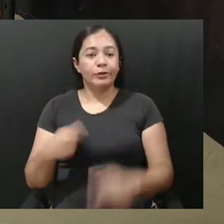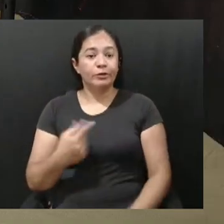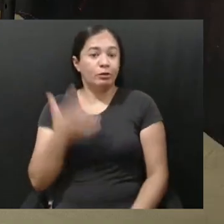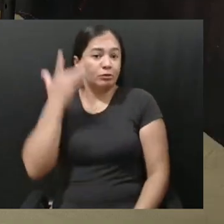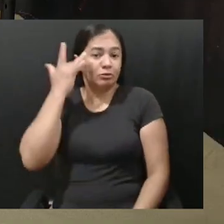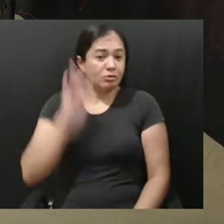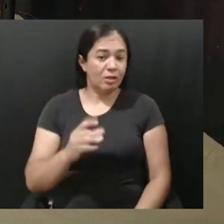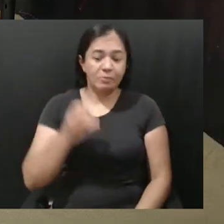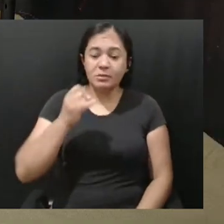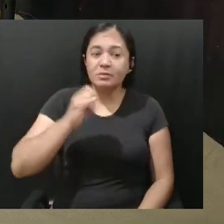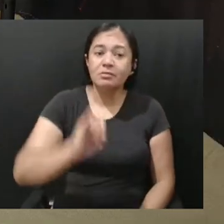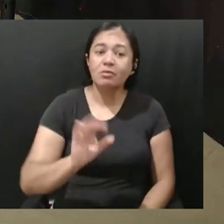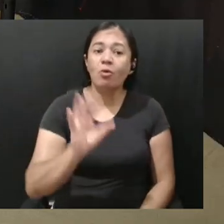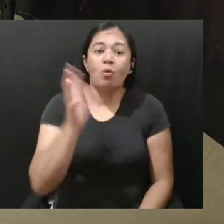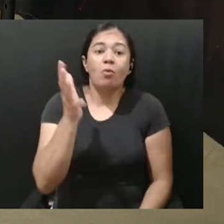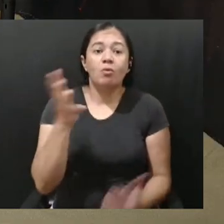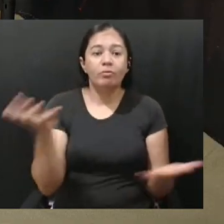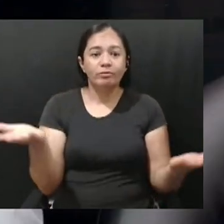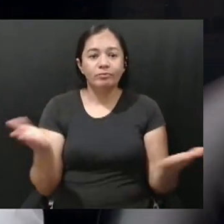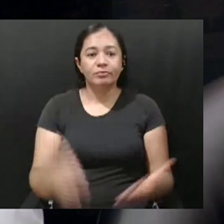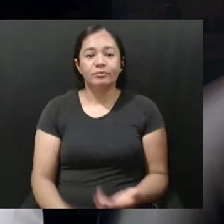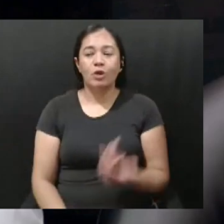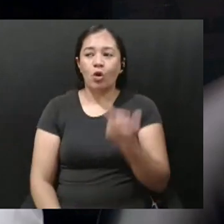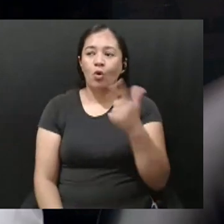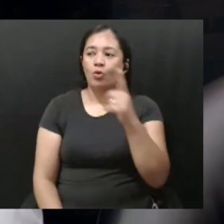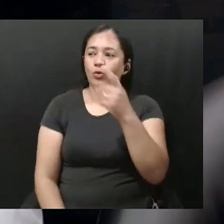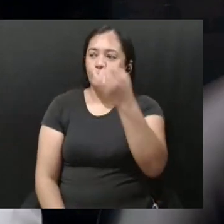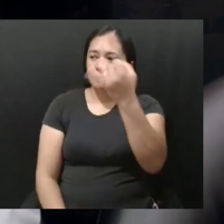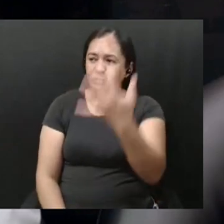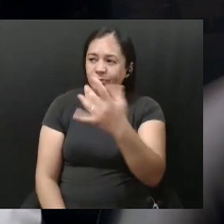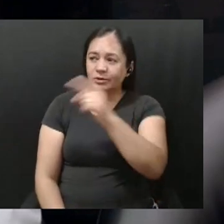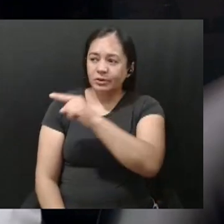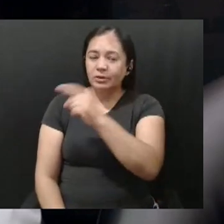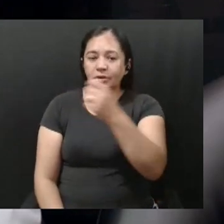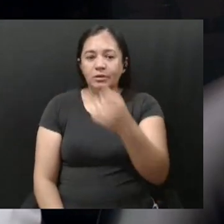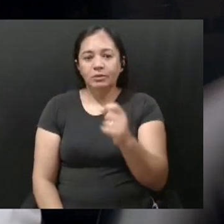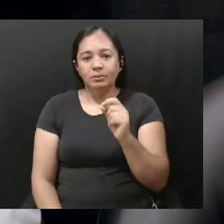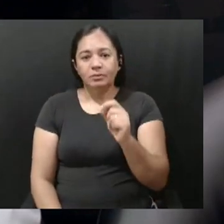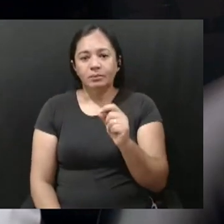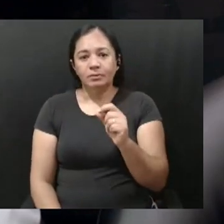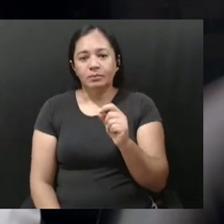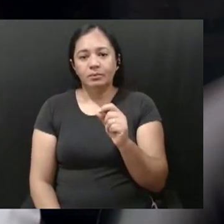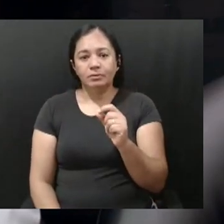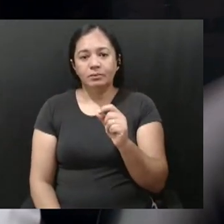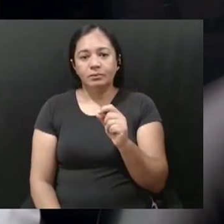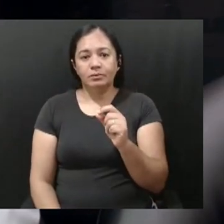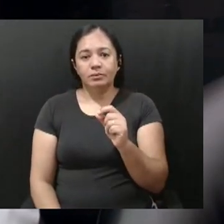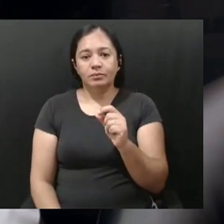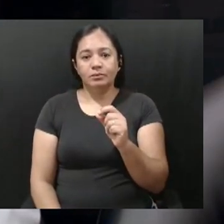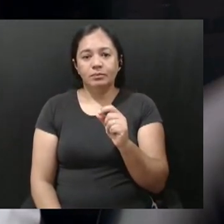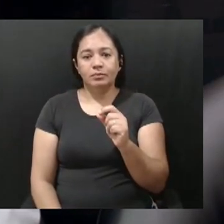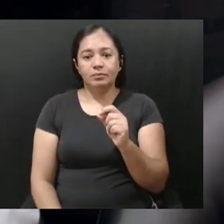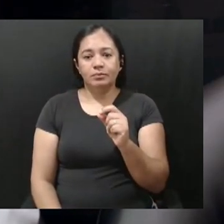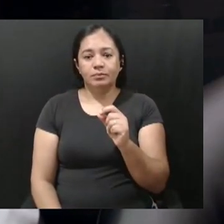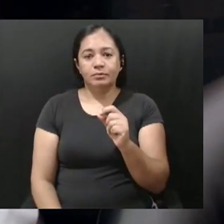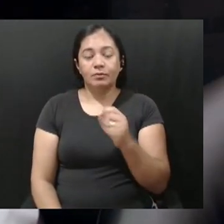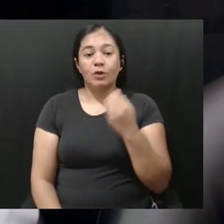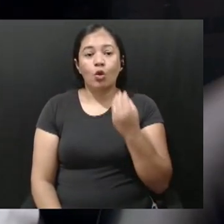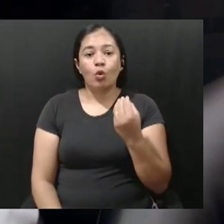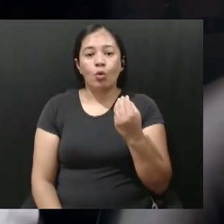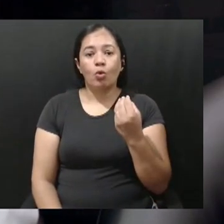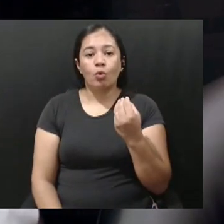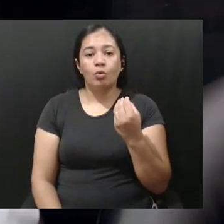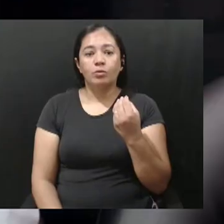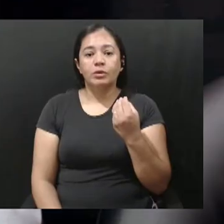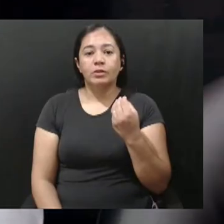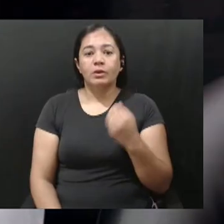Exato. Uma coisa que eu gosto de pontuar, bom a Letícia ter falado isso, dessa questão, né? Tipo assim, o quanto que eu fico muito mais tenso quando eu começo a